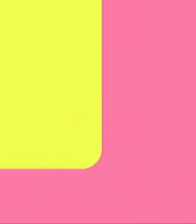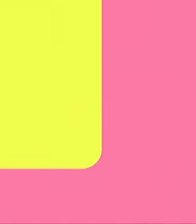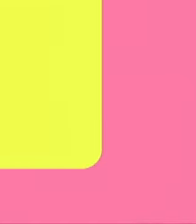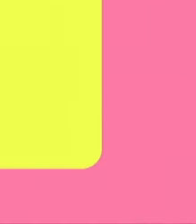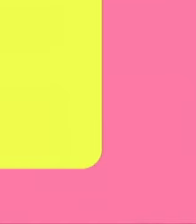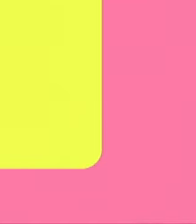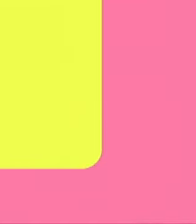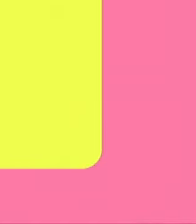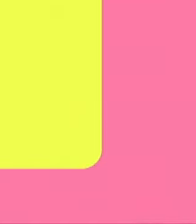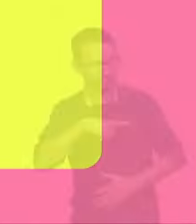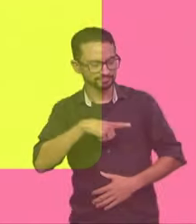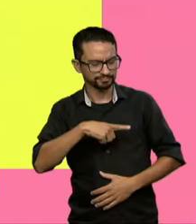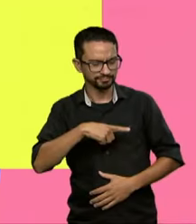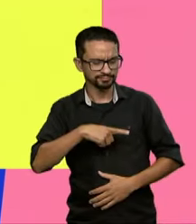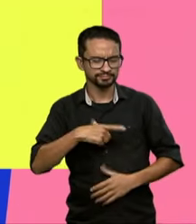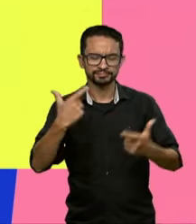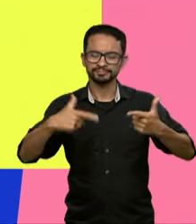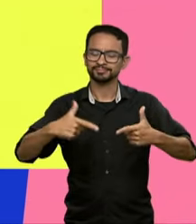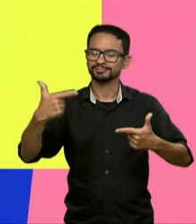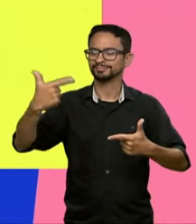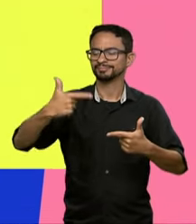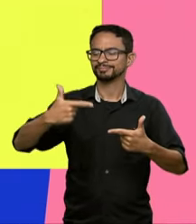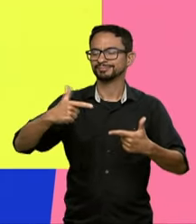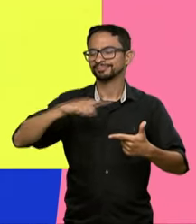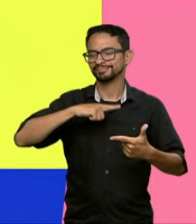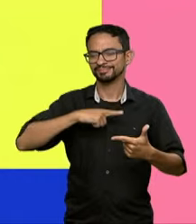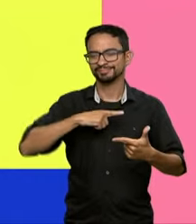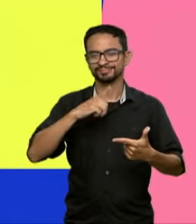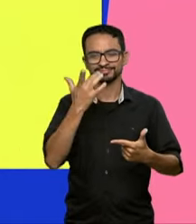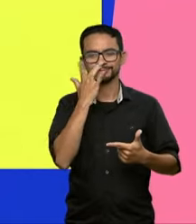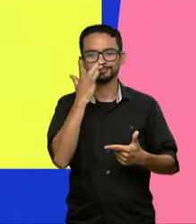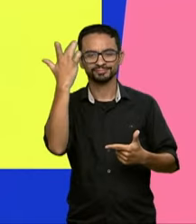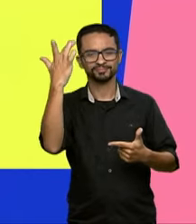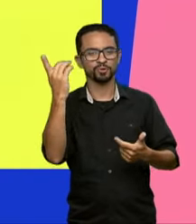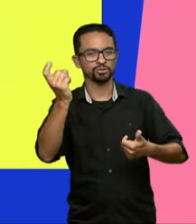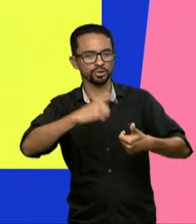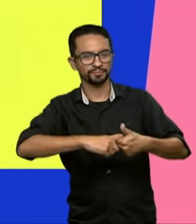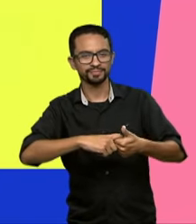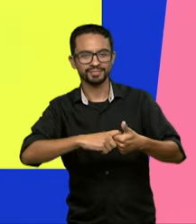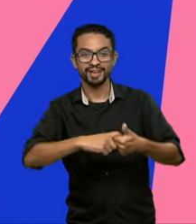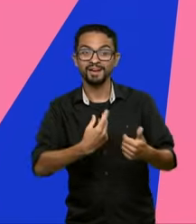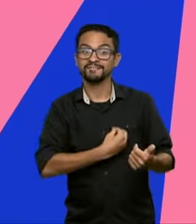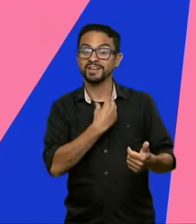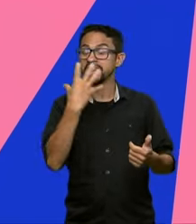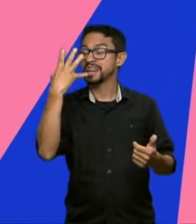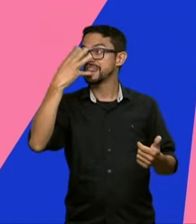minha terra, minha segunda terra. Deus do céu, nossa. Cissa. André Marques tá lindo de viver.